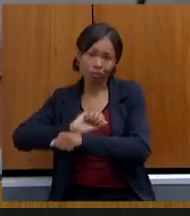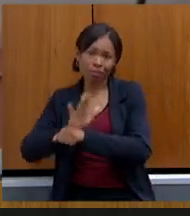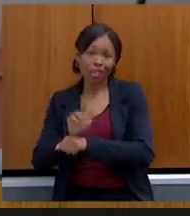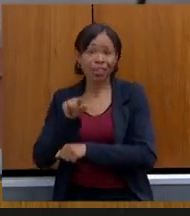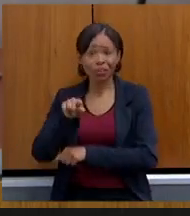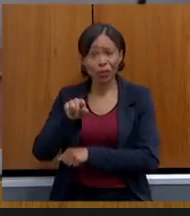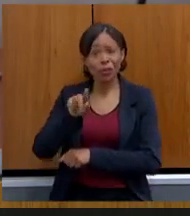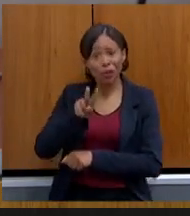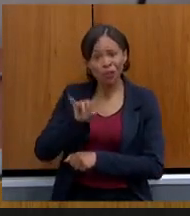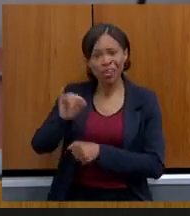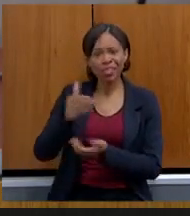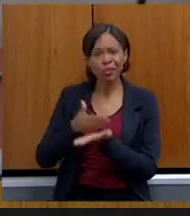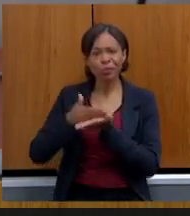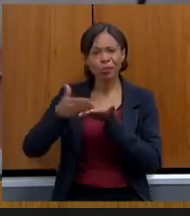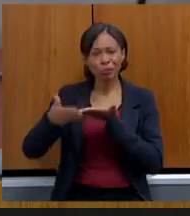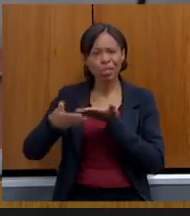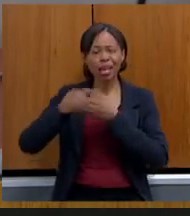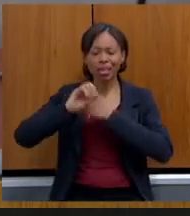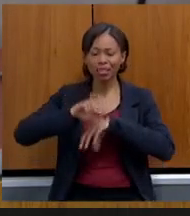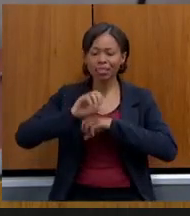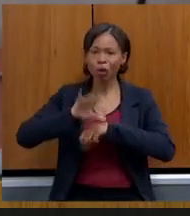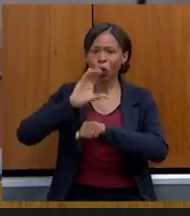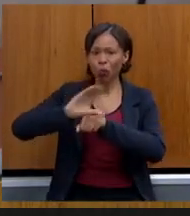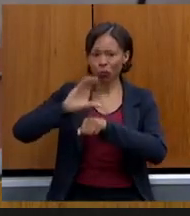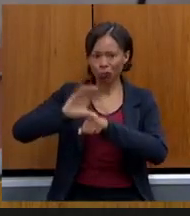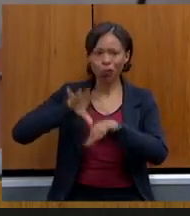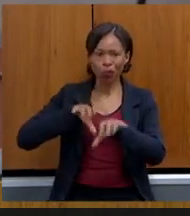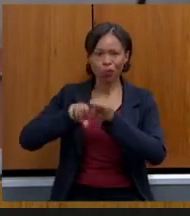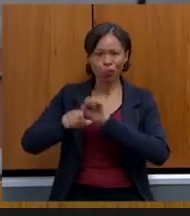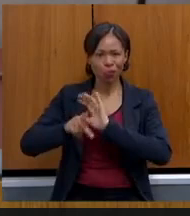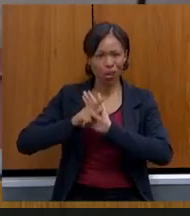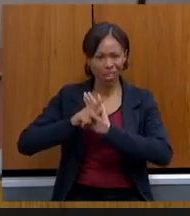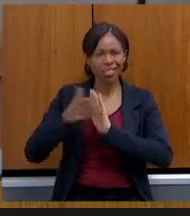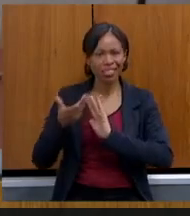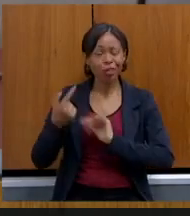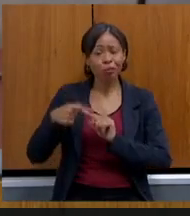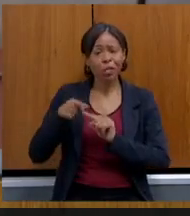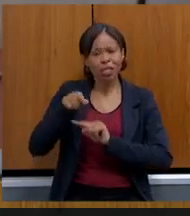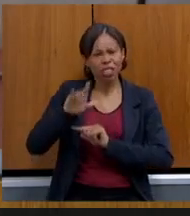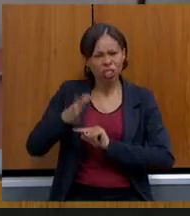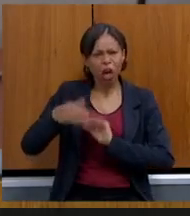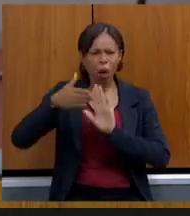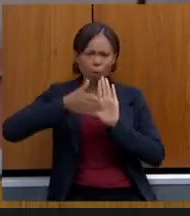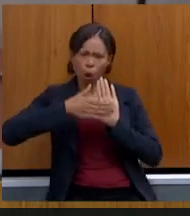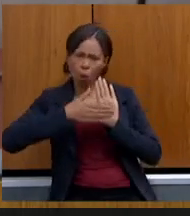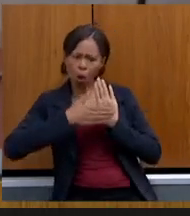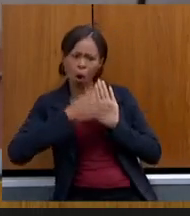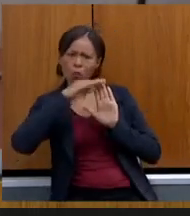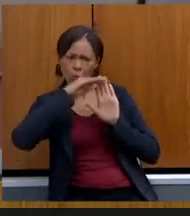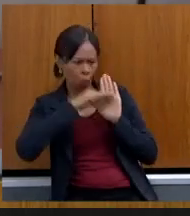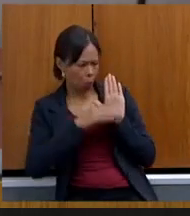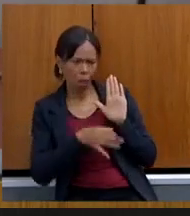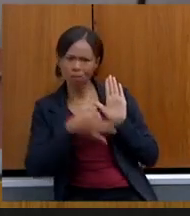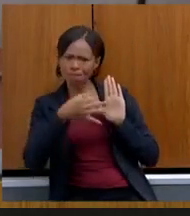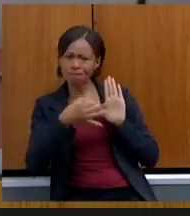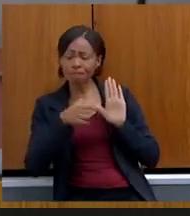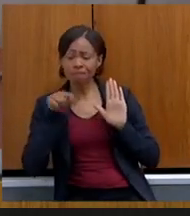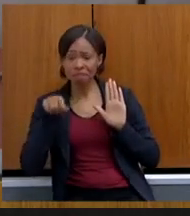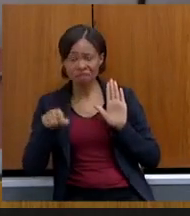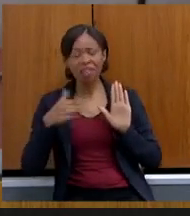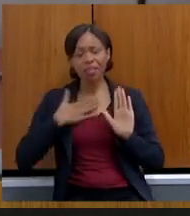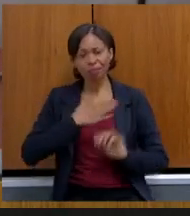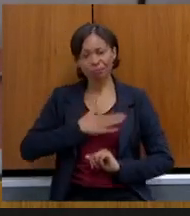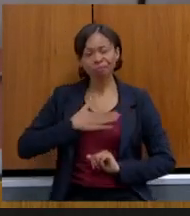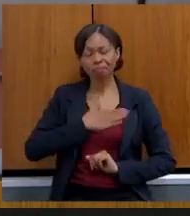dando os cursos de Formação porque muito muito organizadamente já apresentou a proposta a gente tem uma alegria danada de fazer